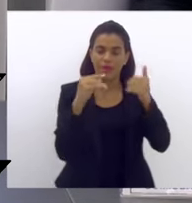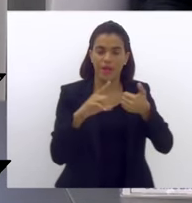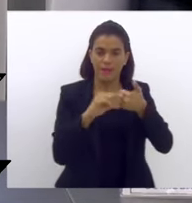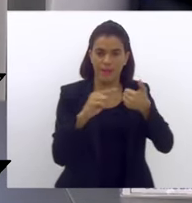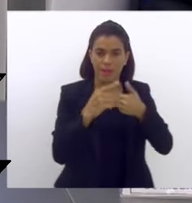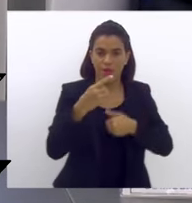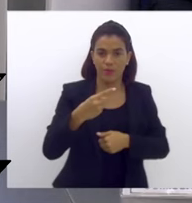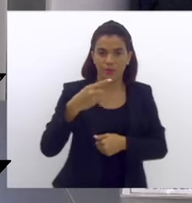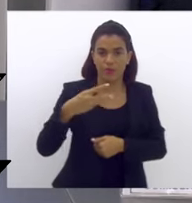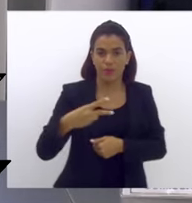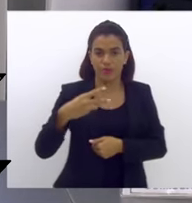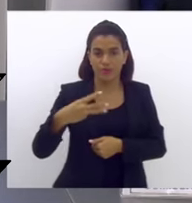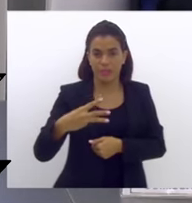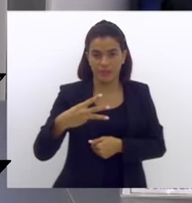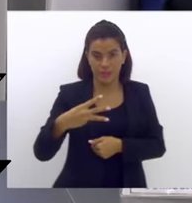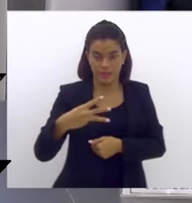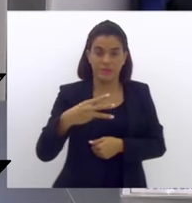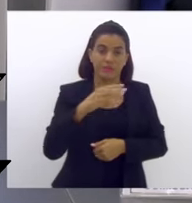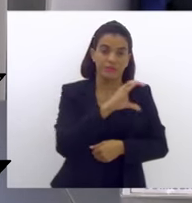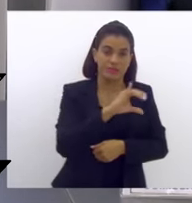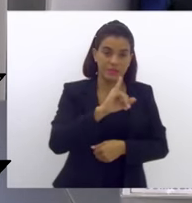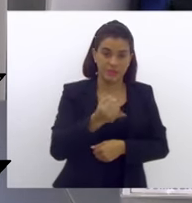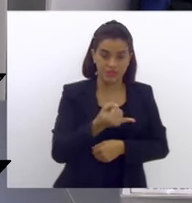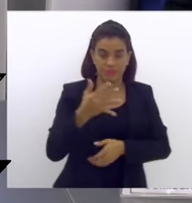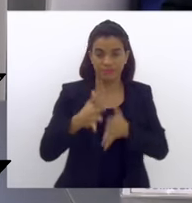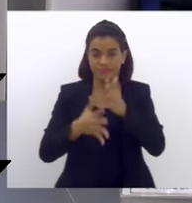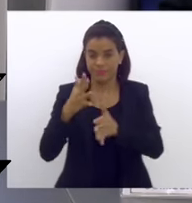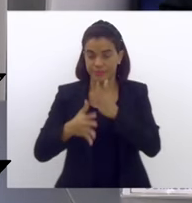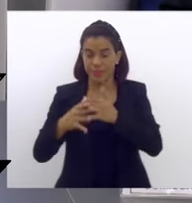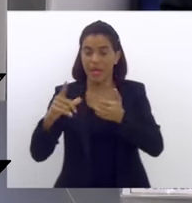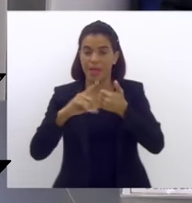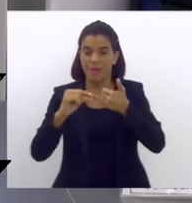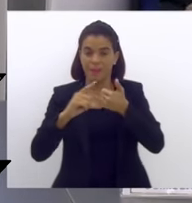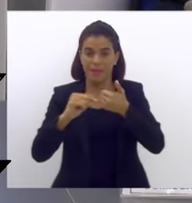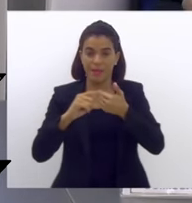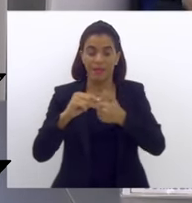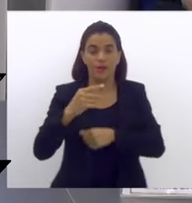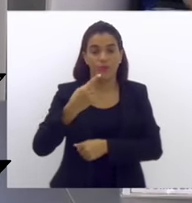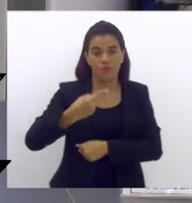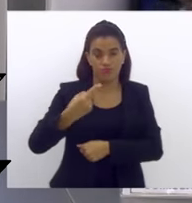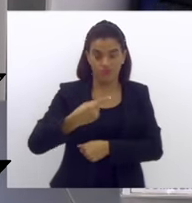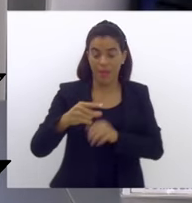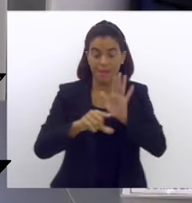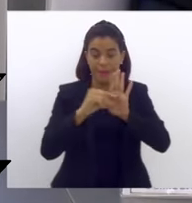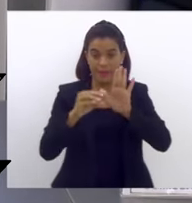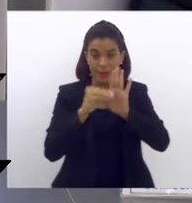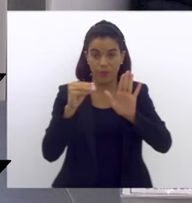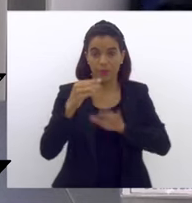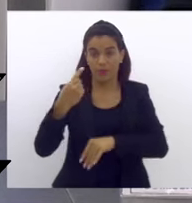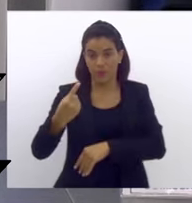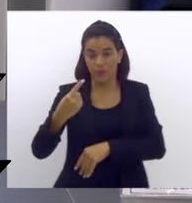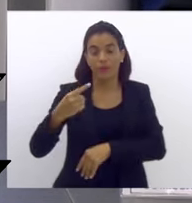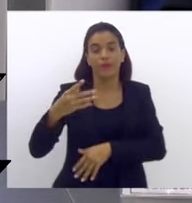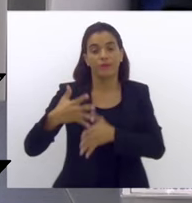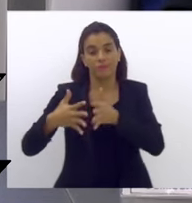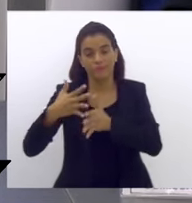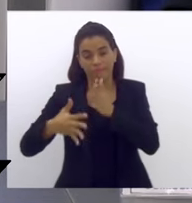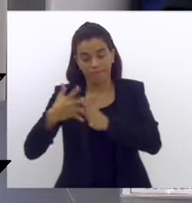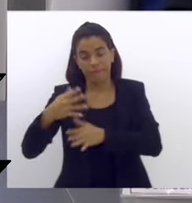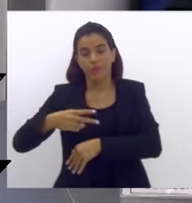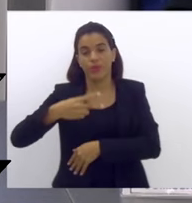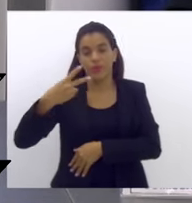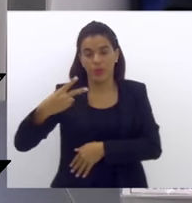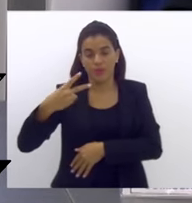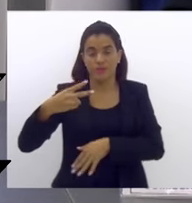1 2 3 da ccj prejudicada a emenda 1 de plenário pela aprovação da emenda 2 da ccj